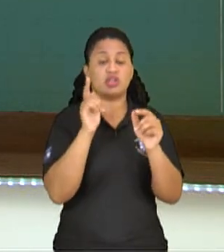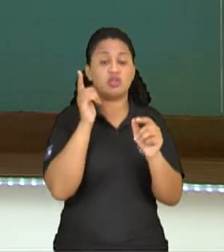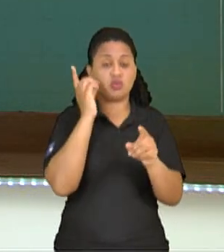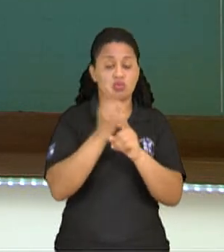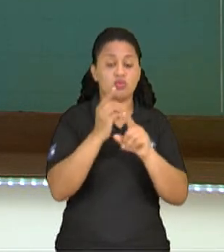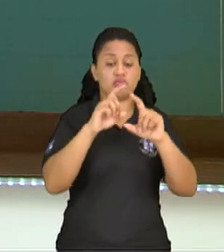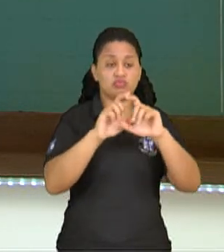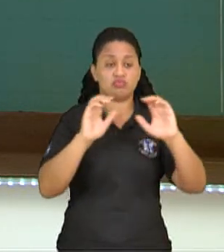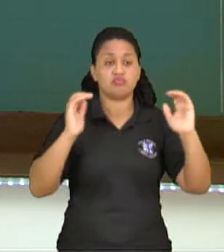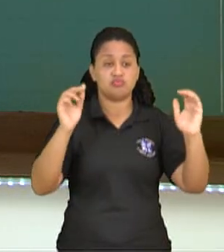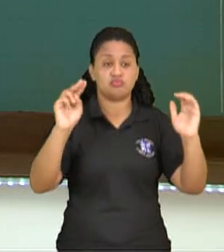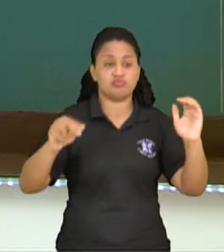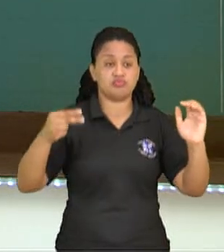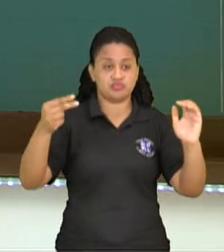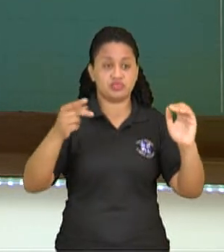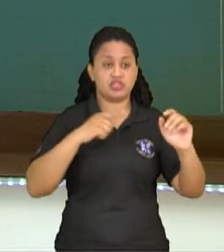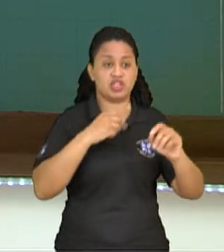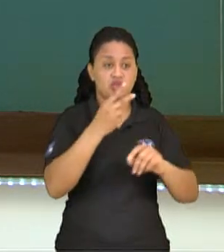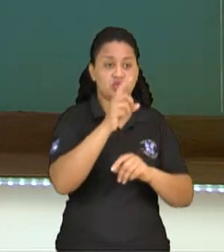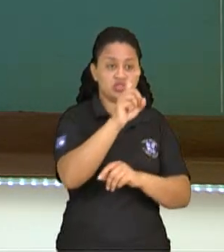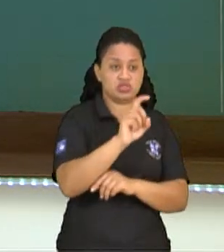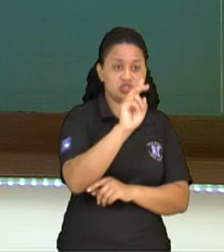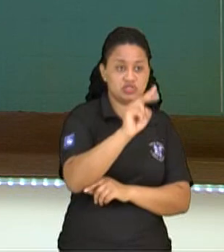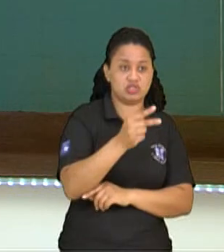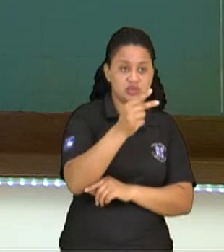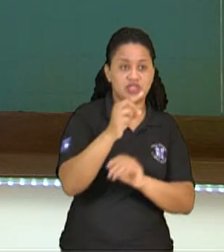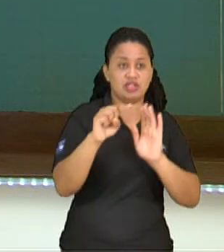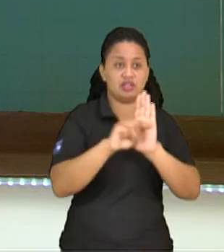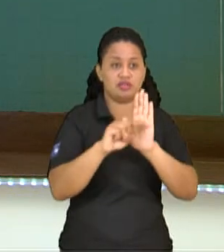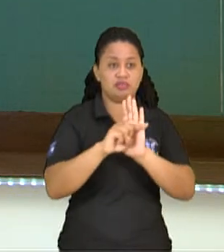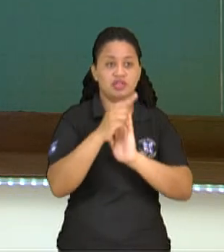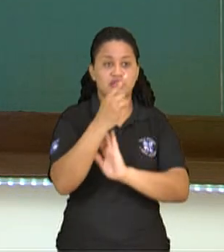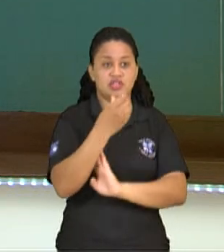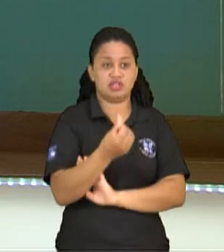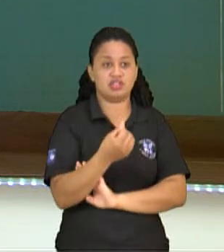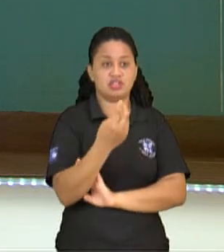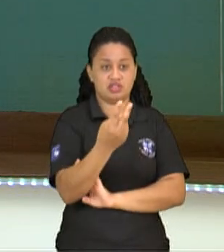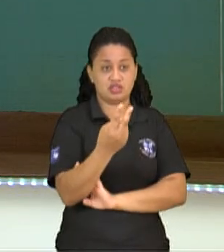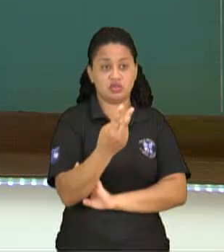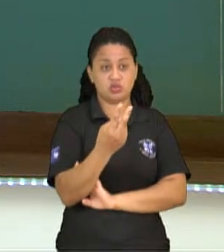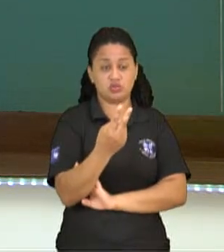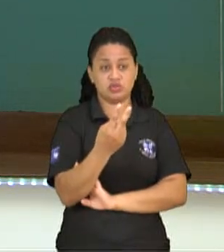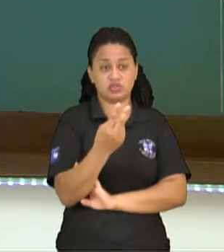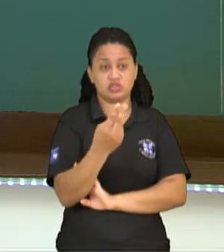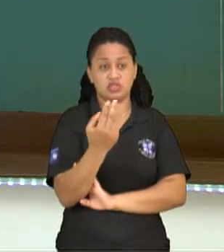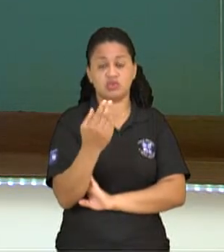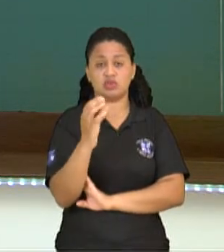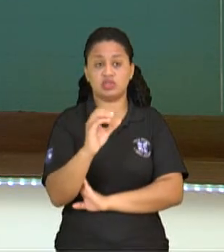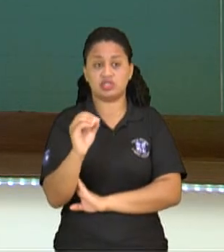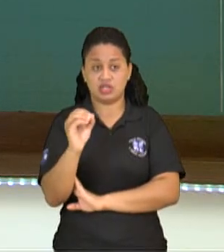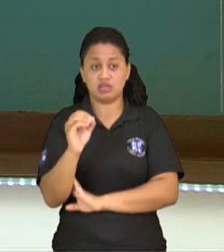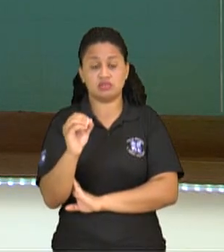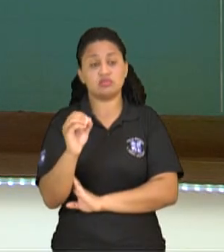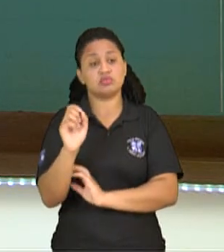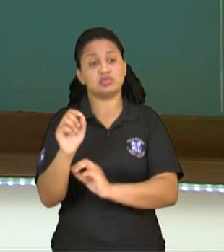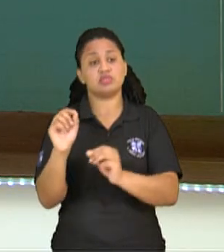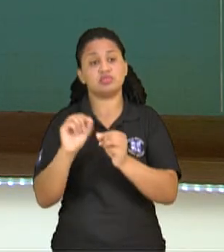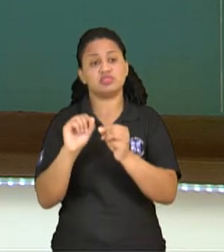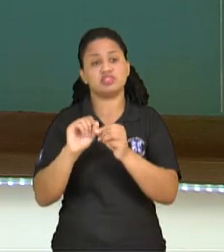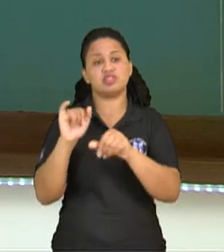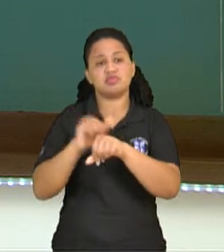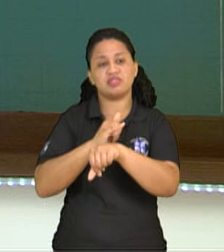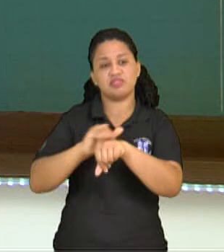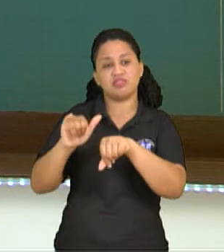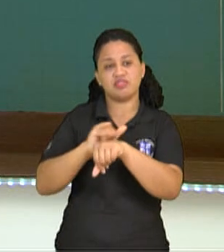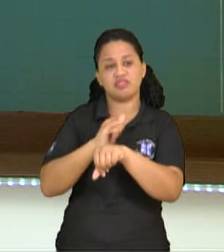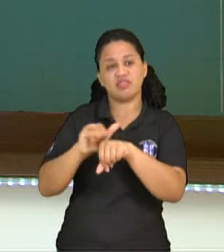segundo grau, em que nós temos 2x² menos 162, né, igual a zero. Podemos utilizar uma